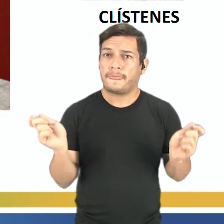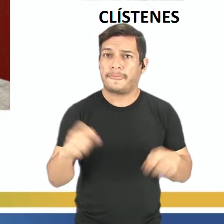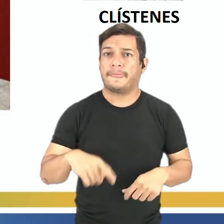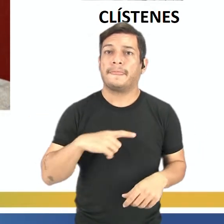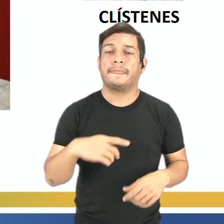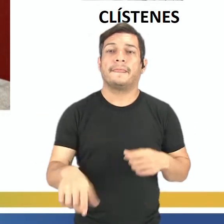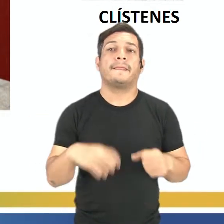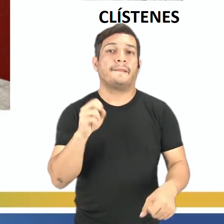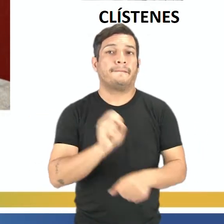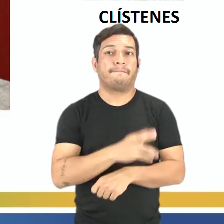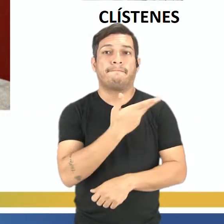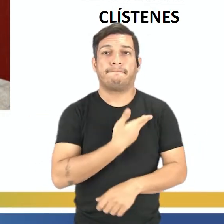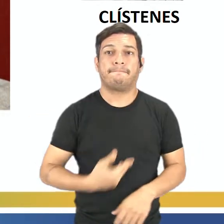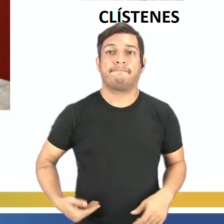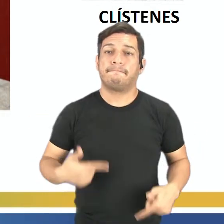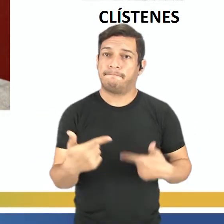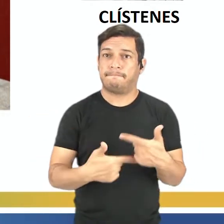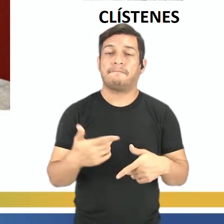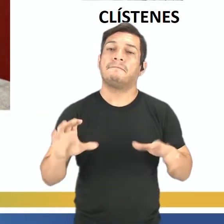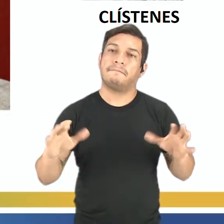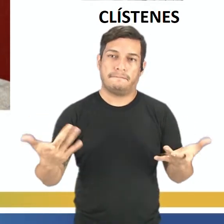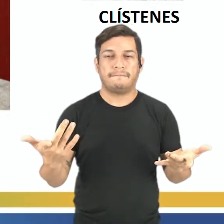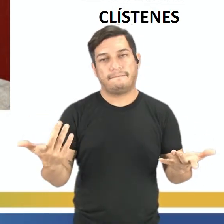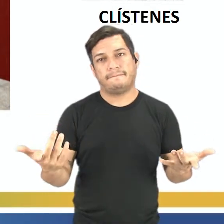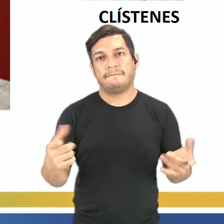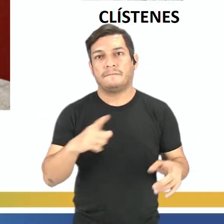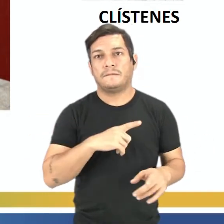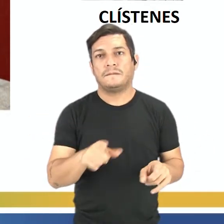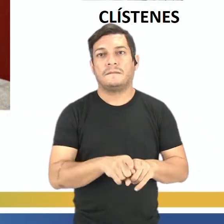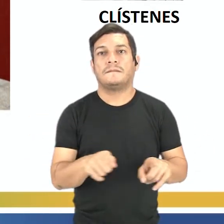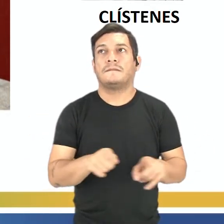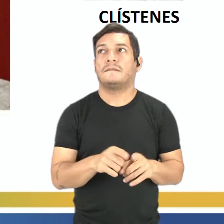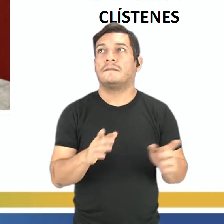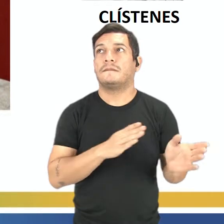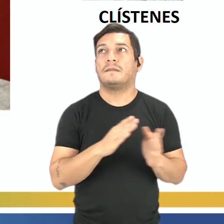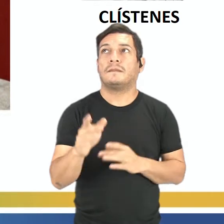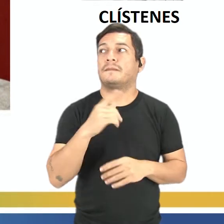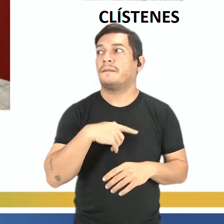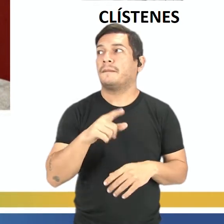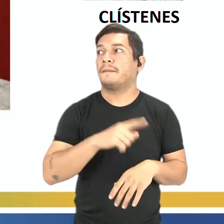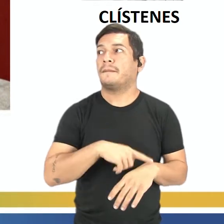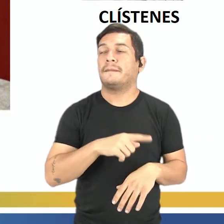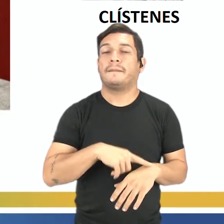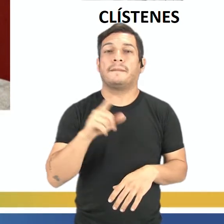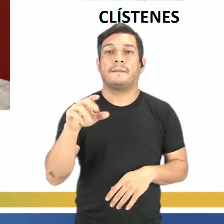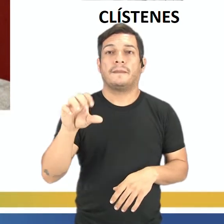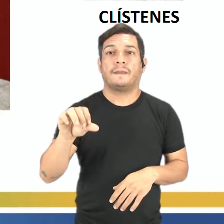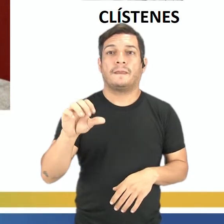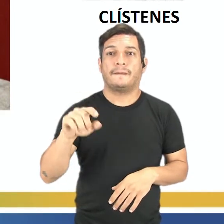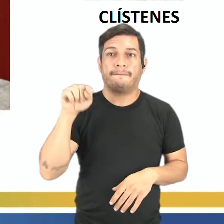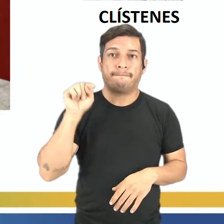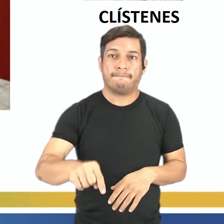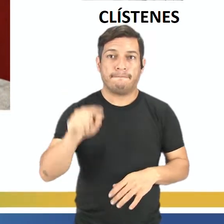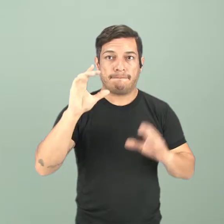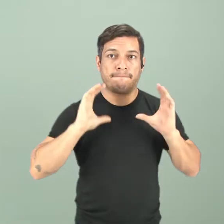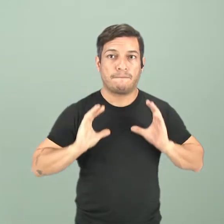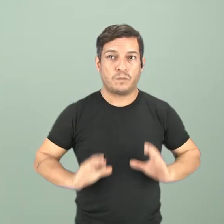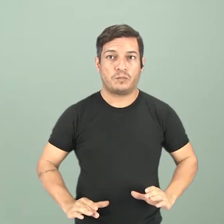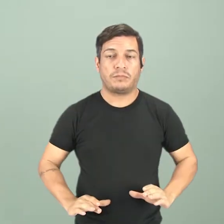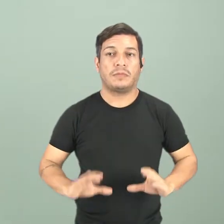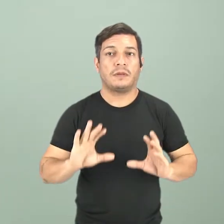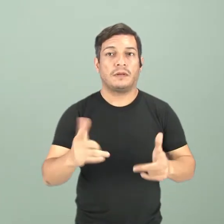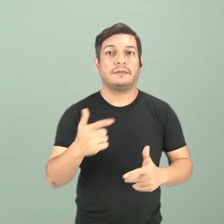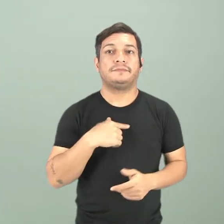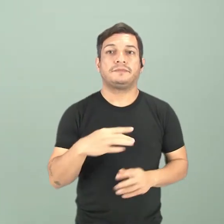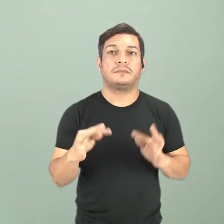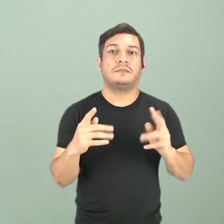públicos. Agora, é claro, nós tínhamos aí na época de Péricles aproximadamente 90 mil cidadãos. É claro que nem todo mundo ia para